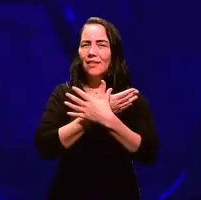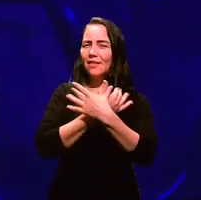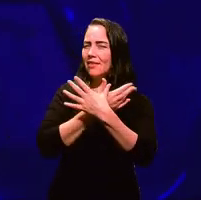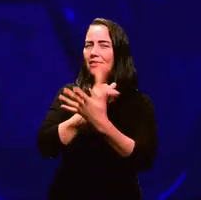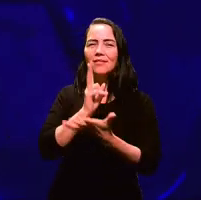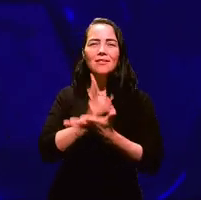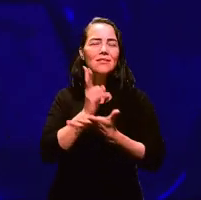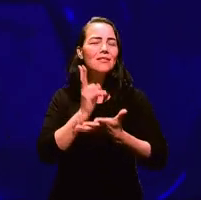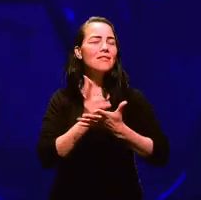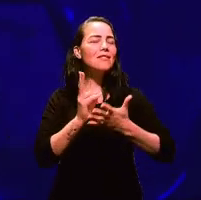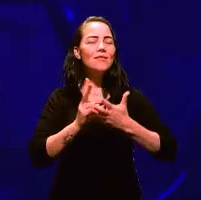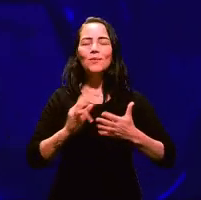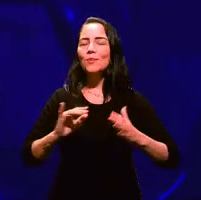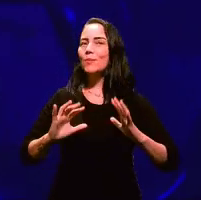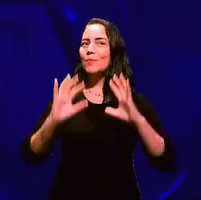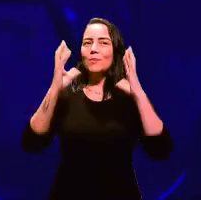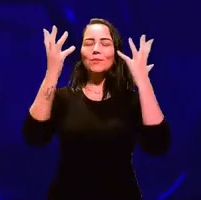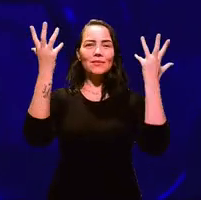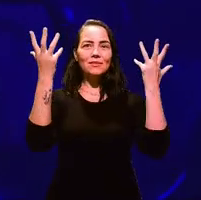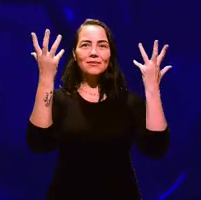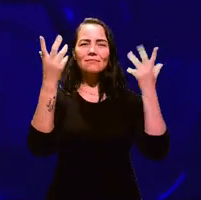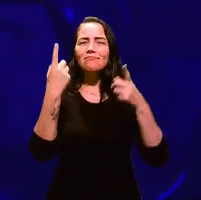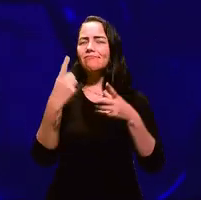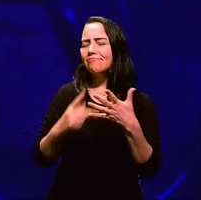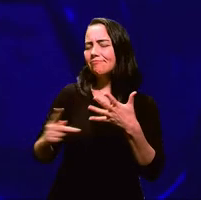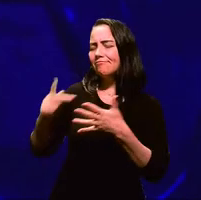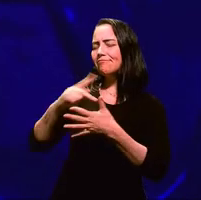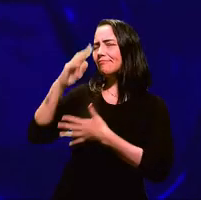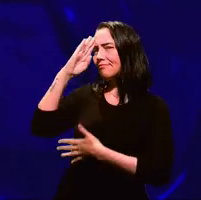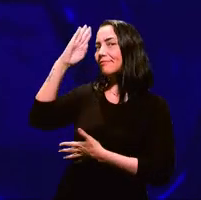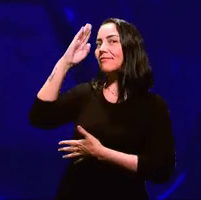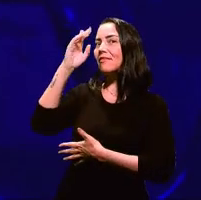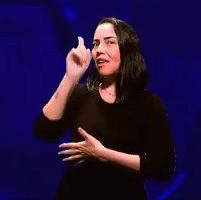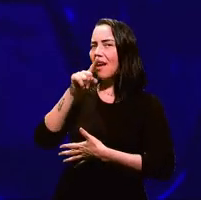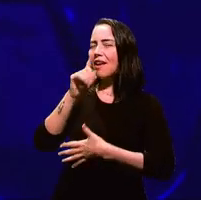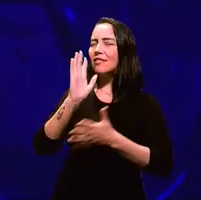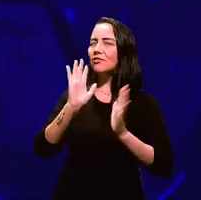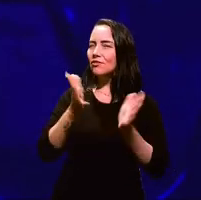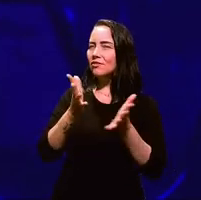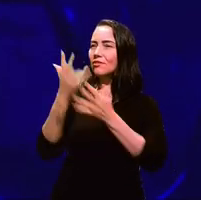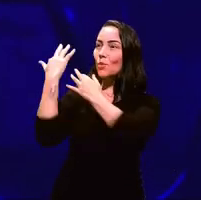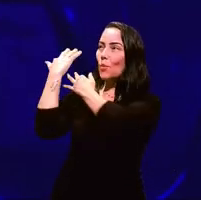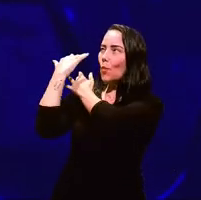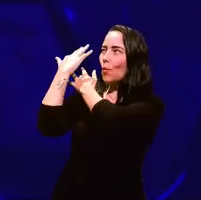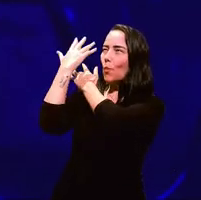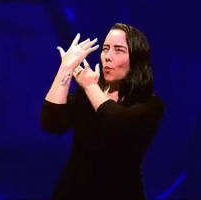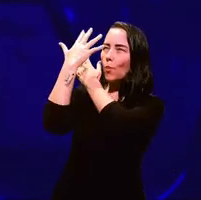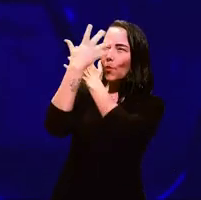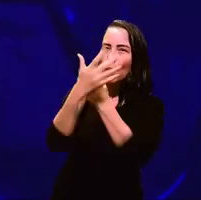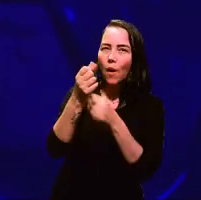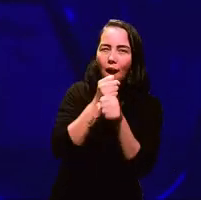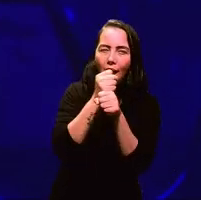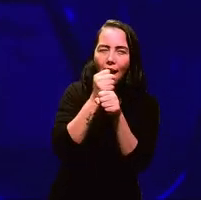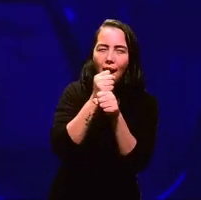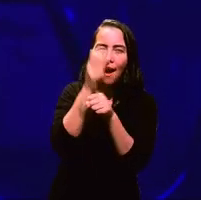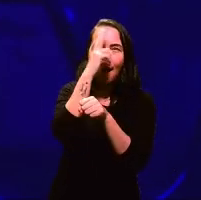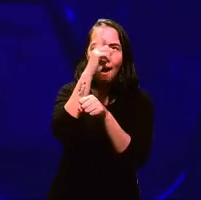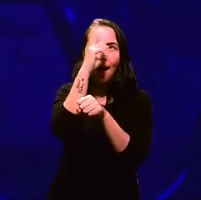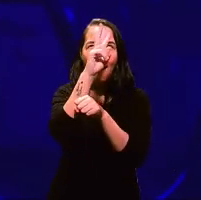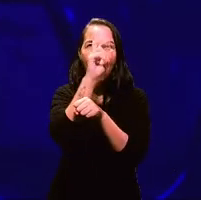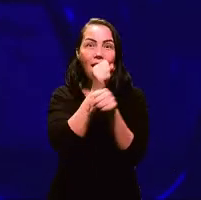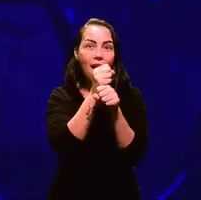de comemoração, principalmente quando são 85 anos de história, marcados pelo